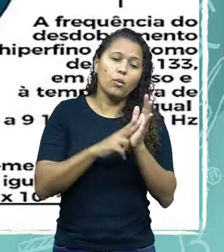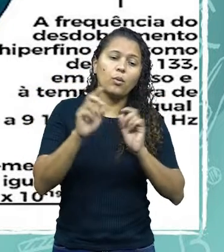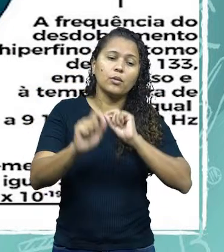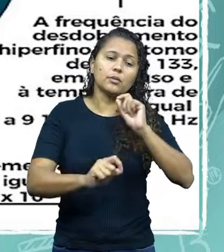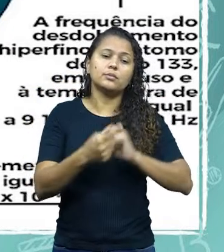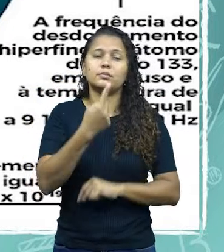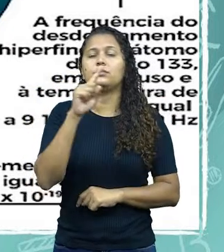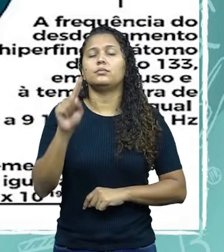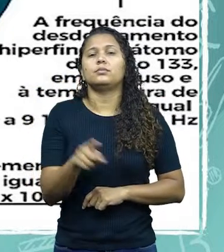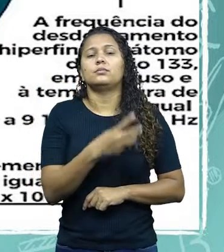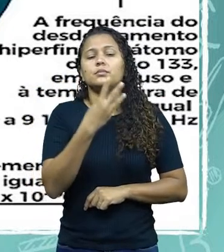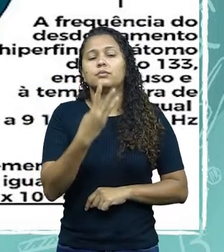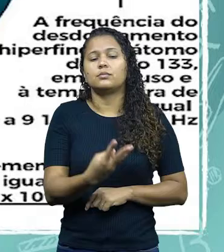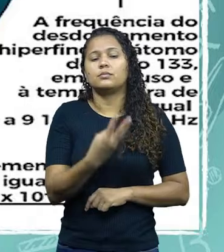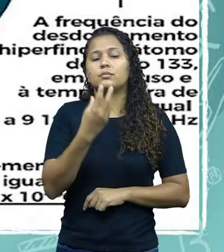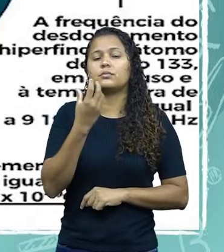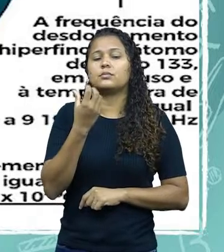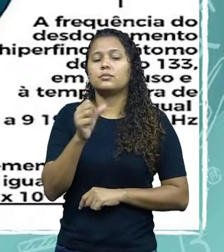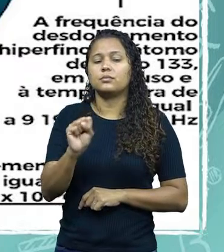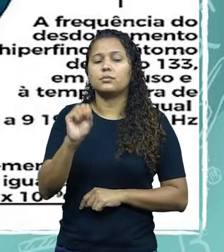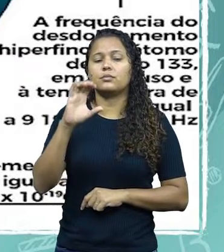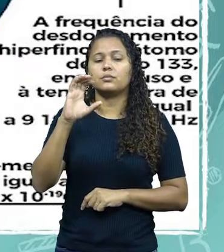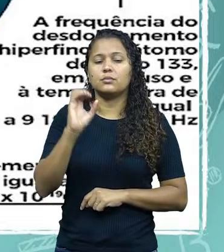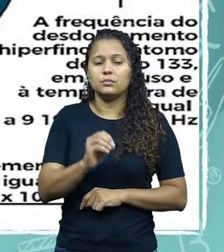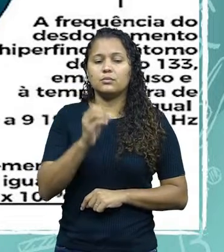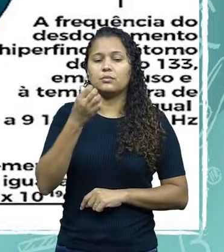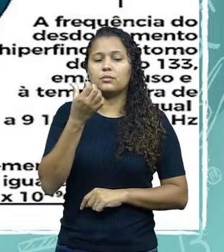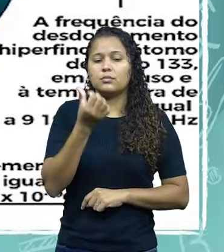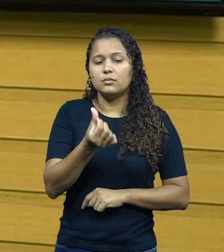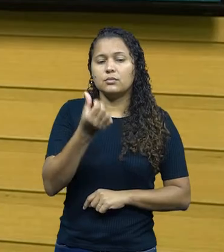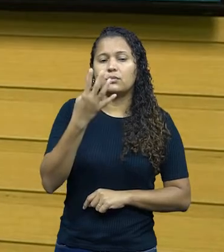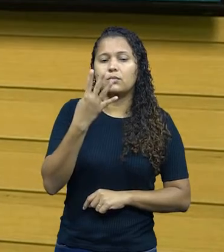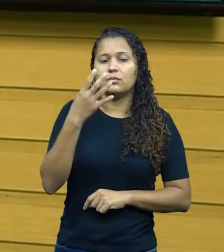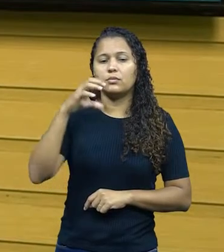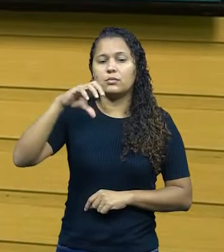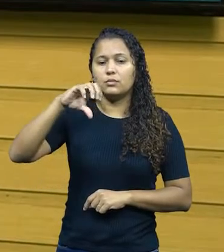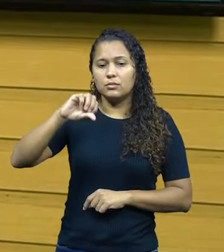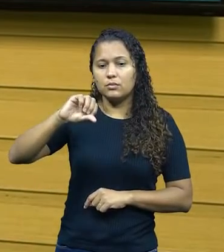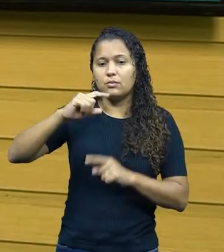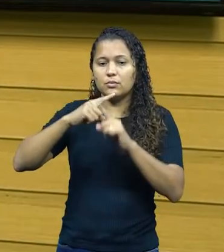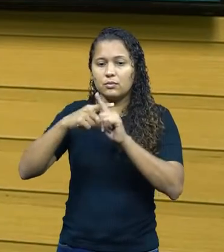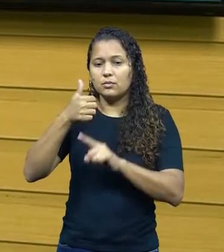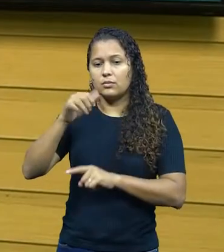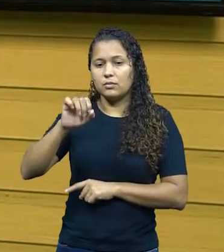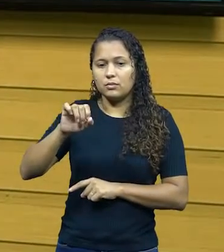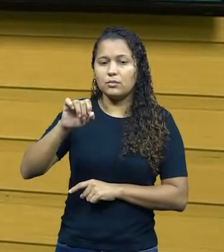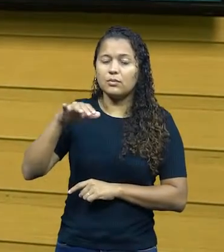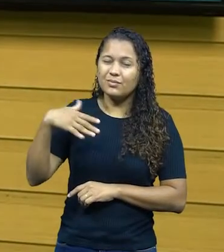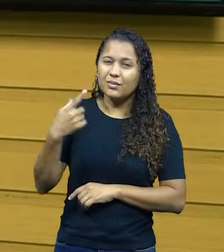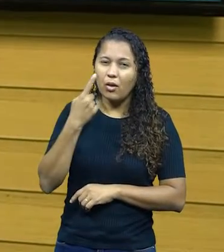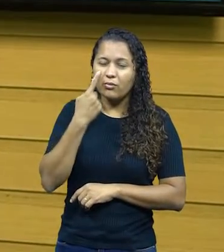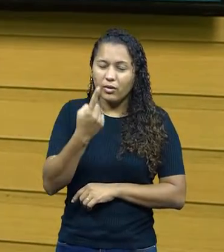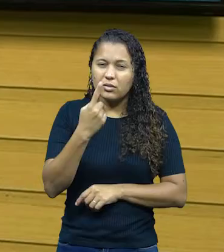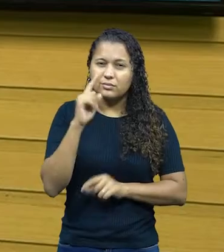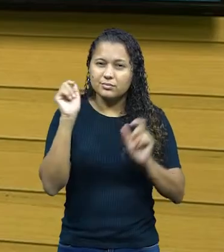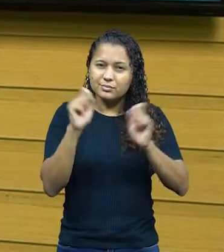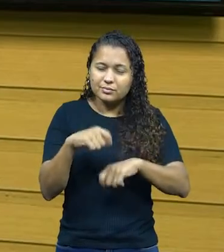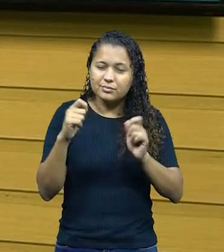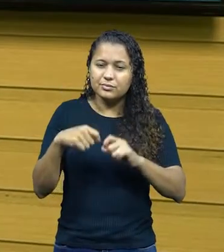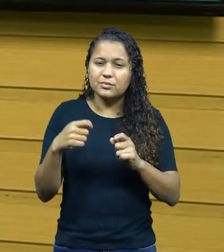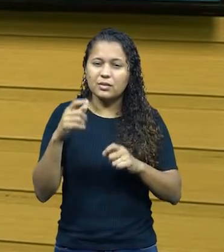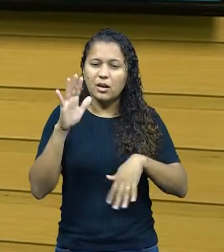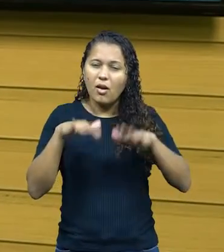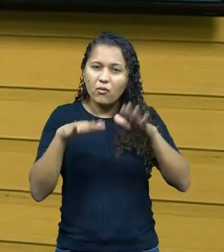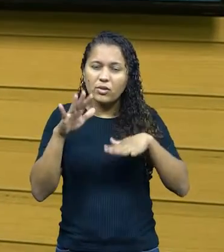1,380.649 vezes 10 a 23 joules por Kelvin. Veja que as unidades de medida, às vezes, elas